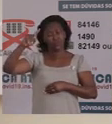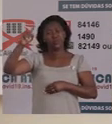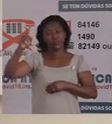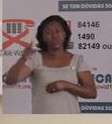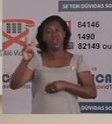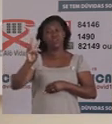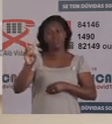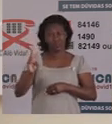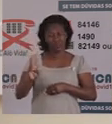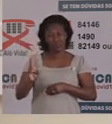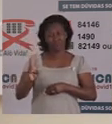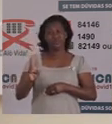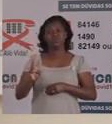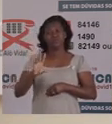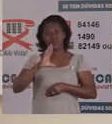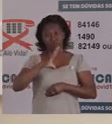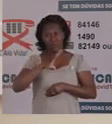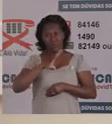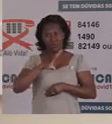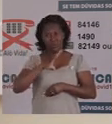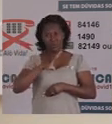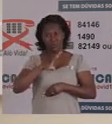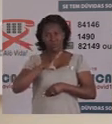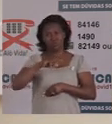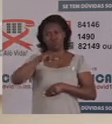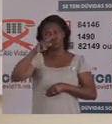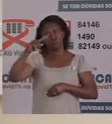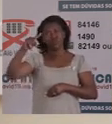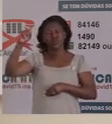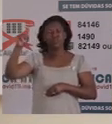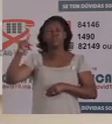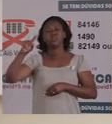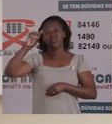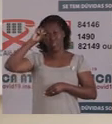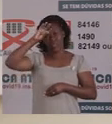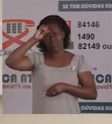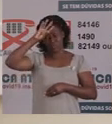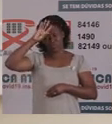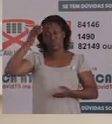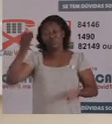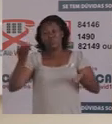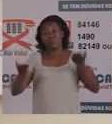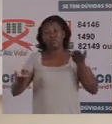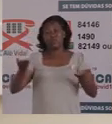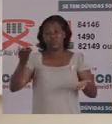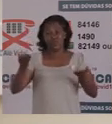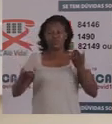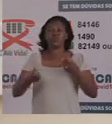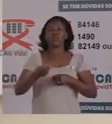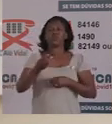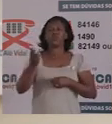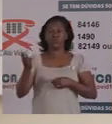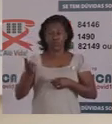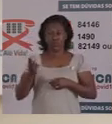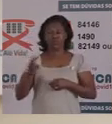curva verde que vem é a curva da África do Sul e, comparada com ela, todas as outras curvas